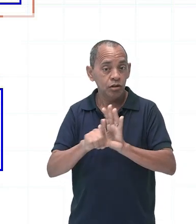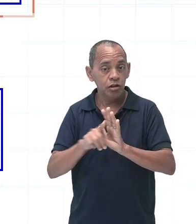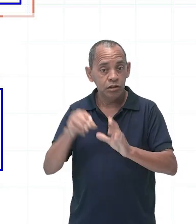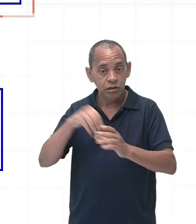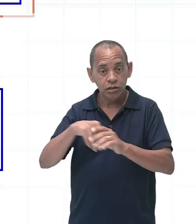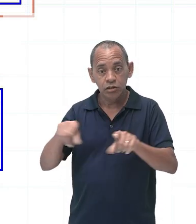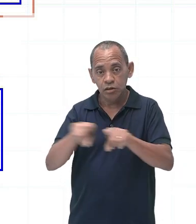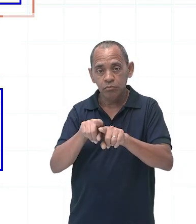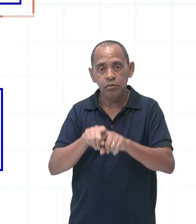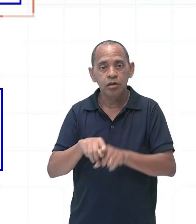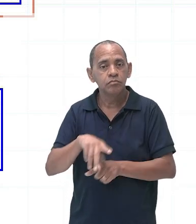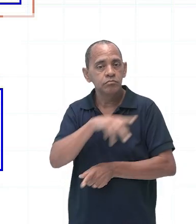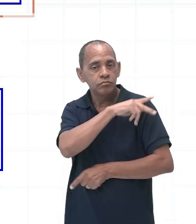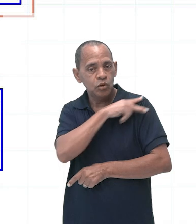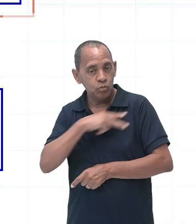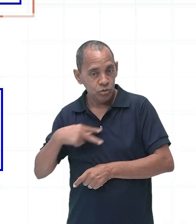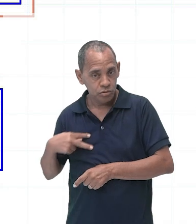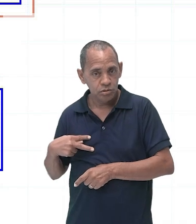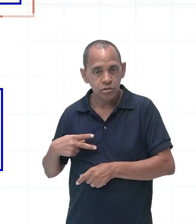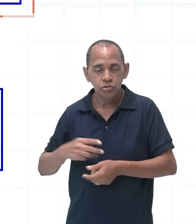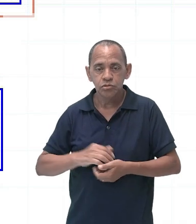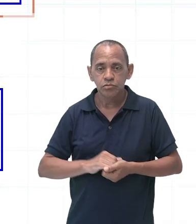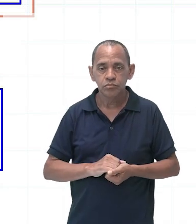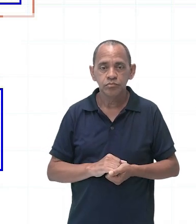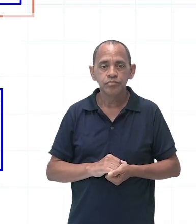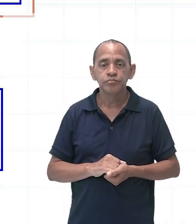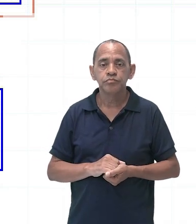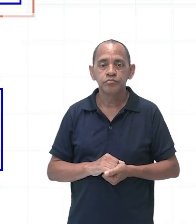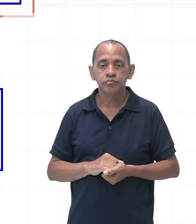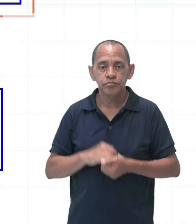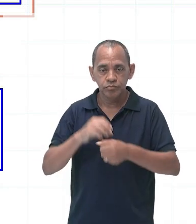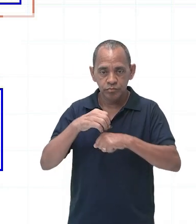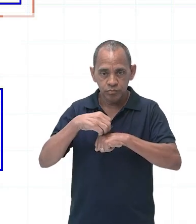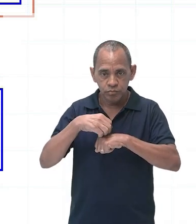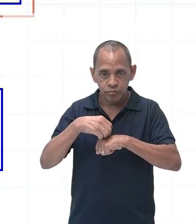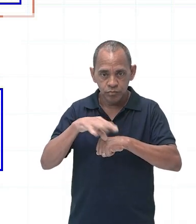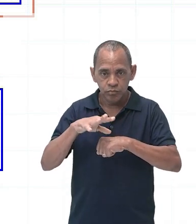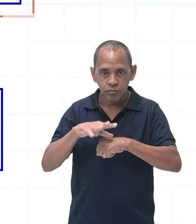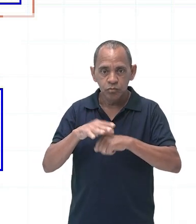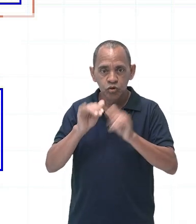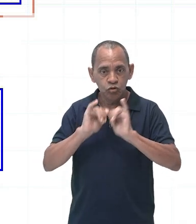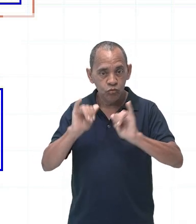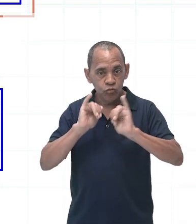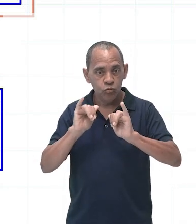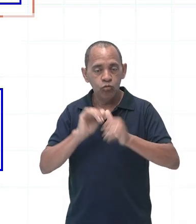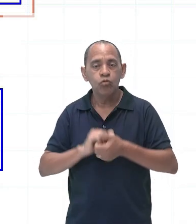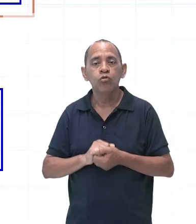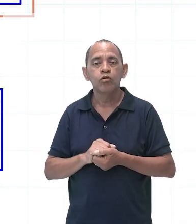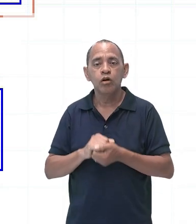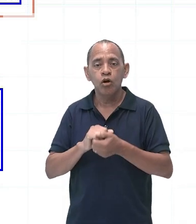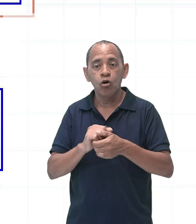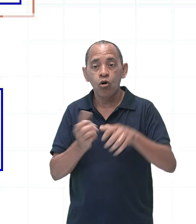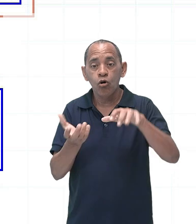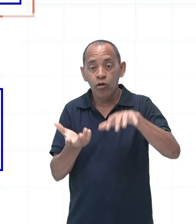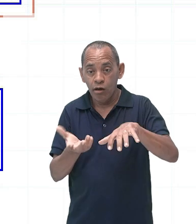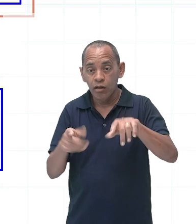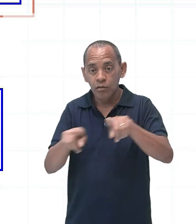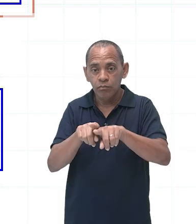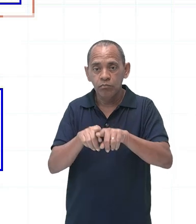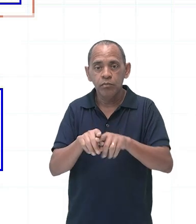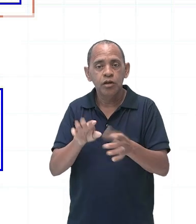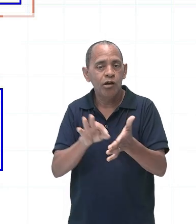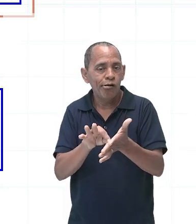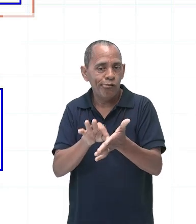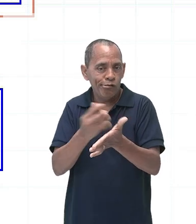diferente. O presidente da República, né, faço saber que o Congresso Nacional decreta e eu